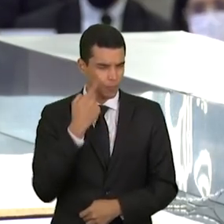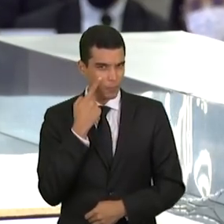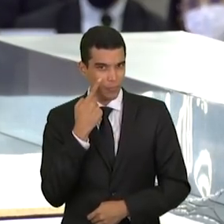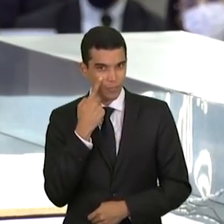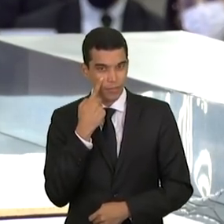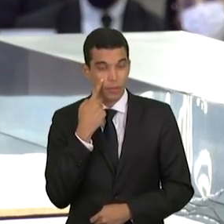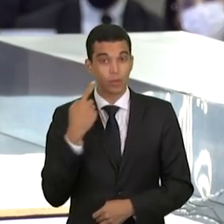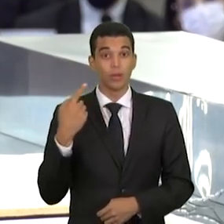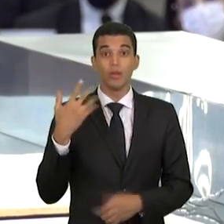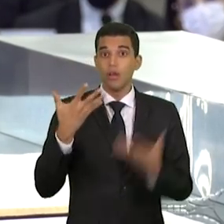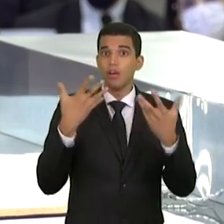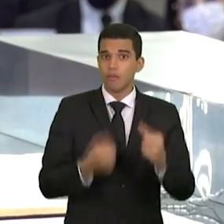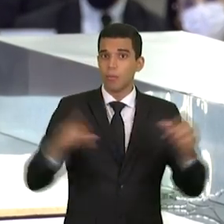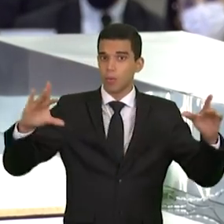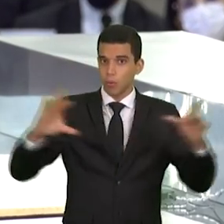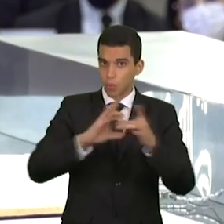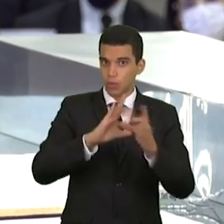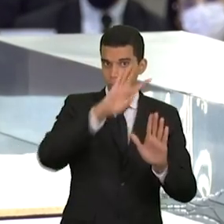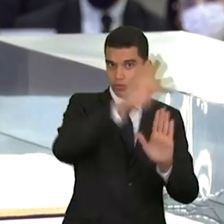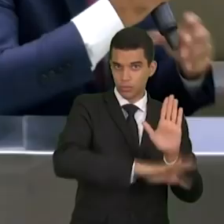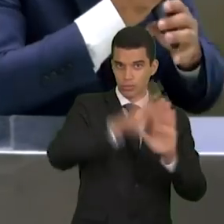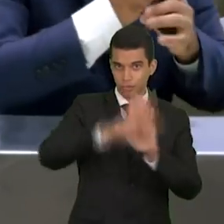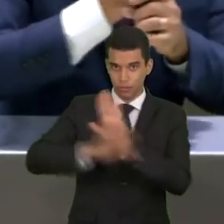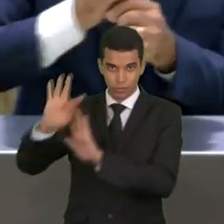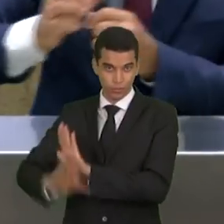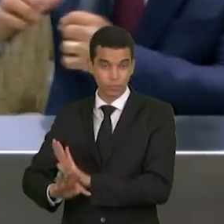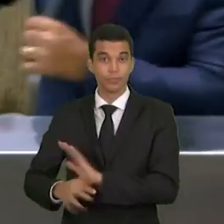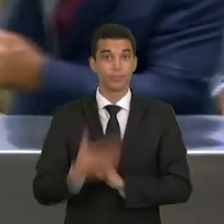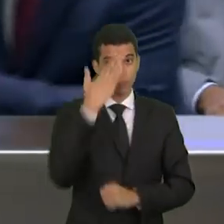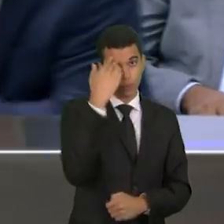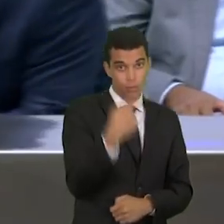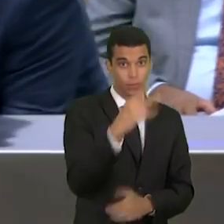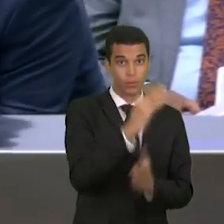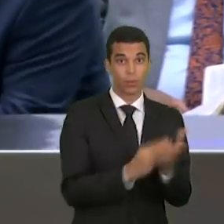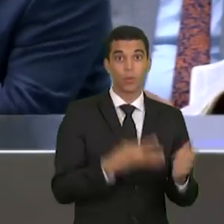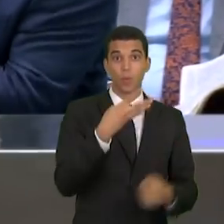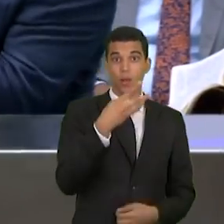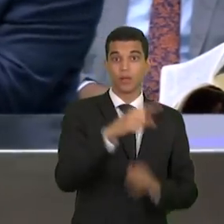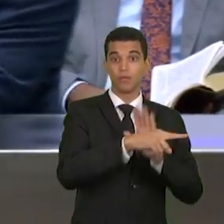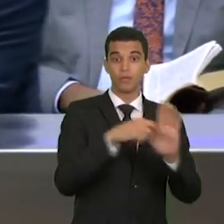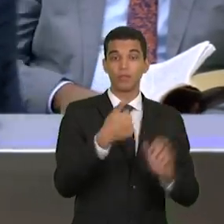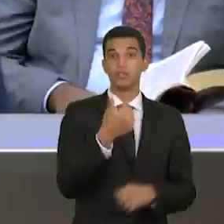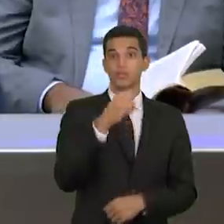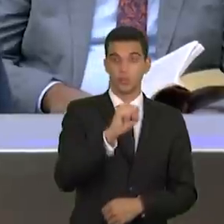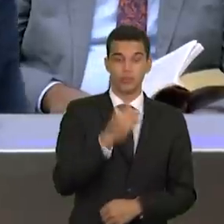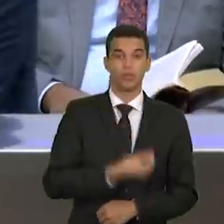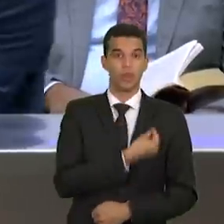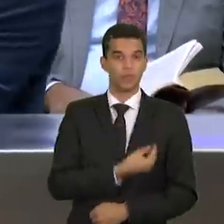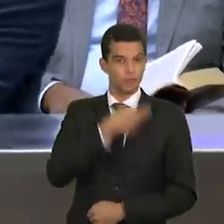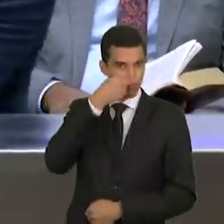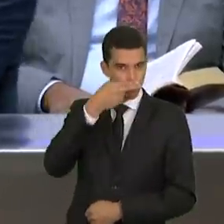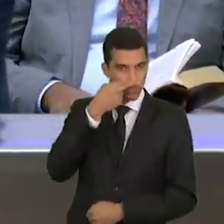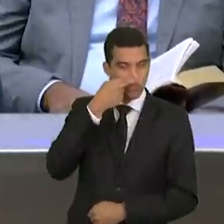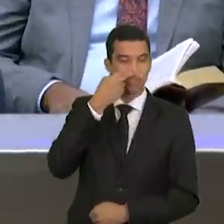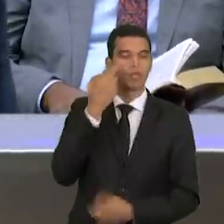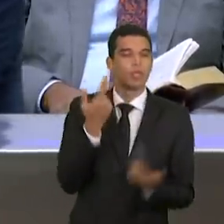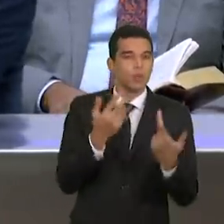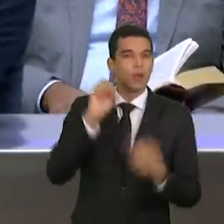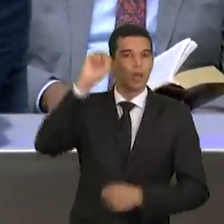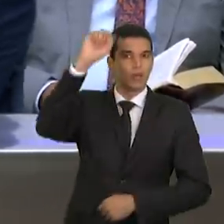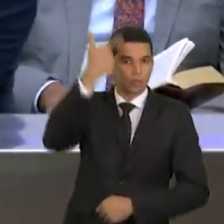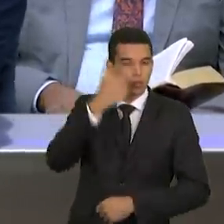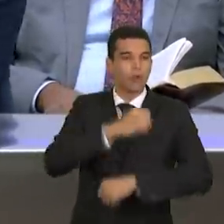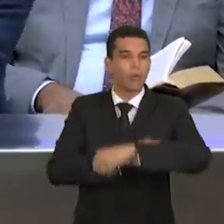desses textos. Provérbios 4, 18, a vereda vai brilhando,